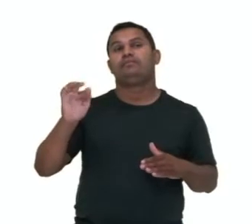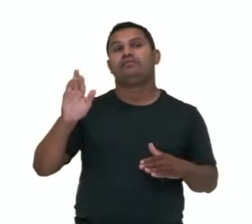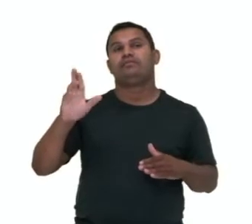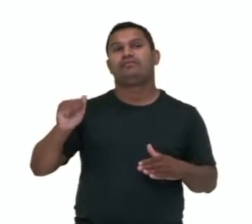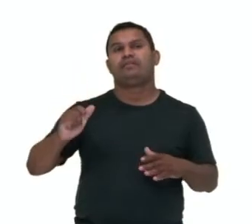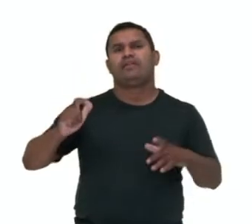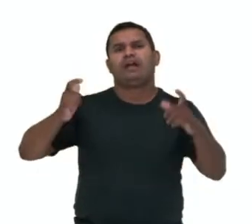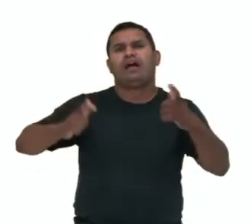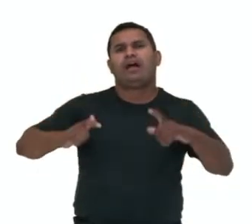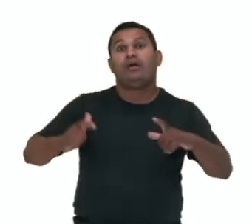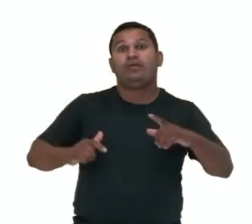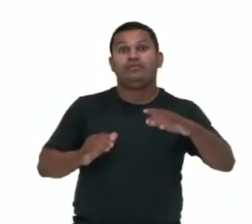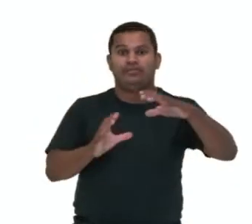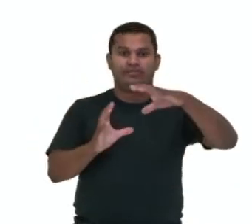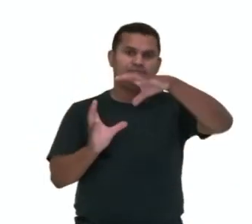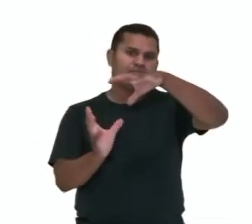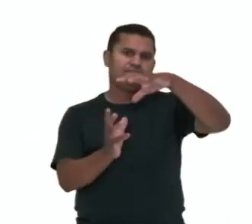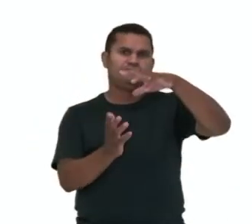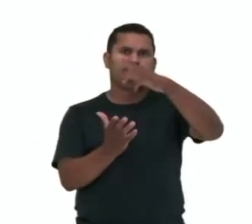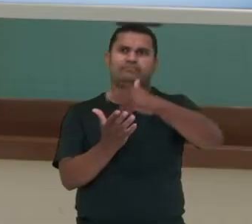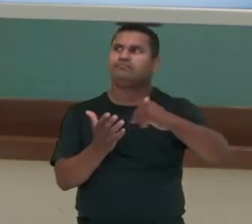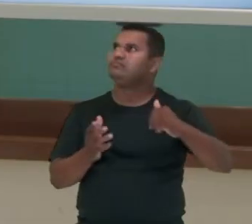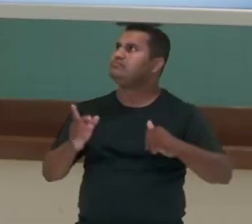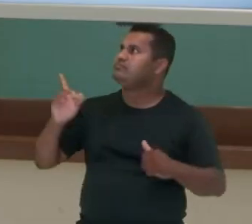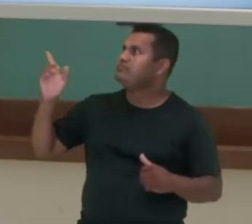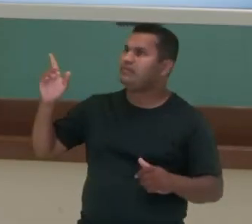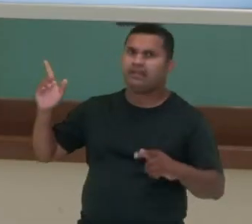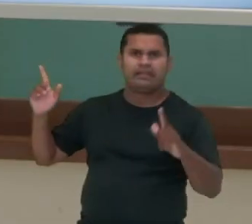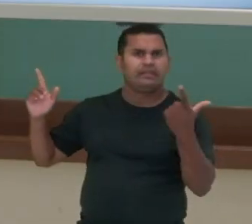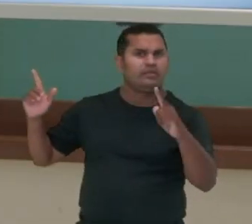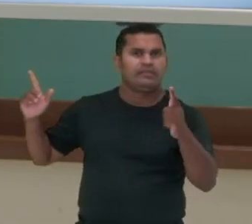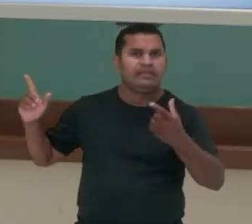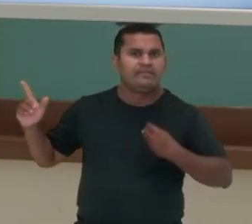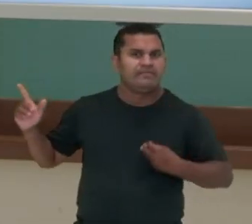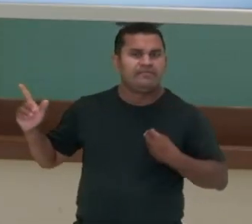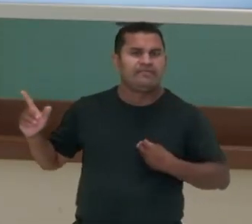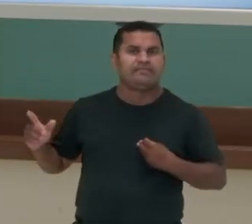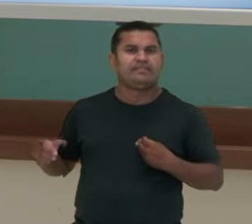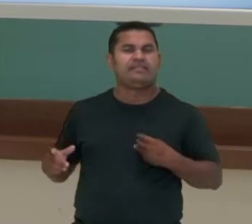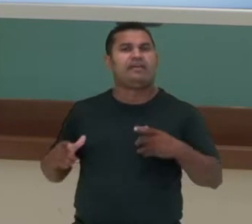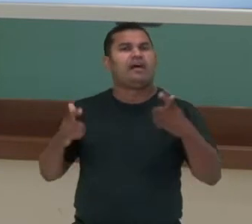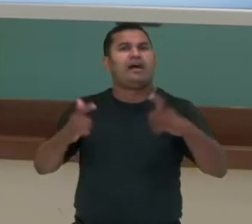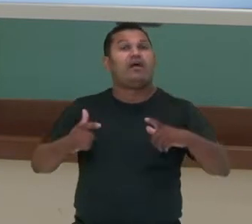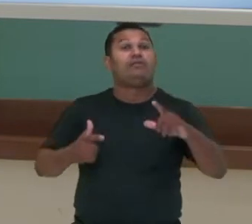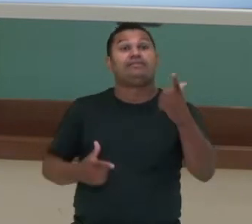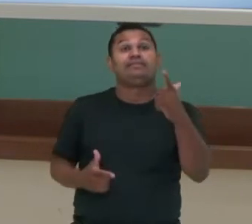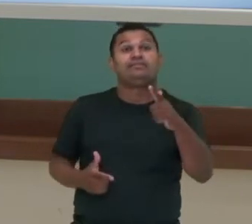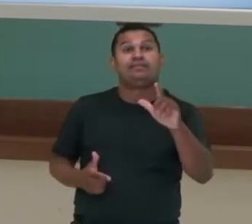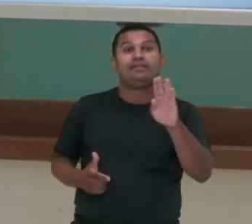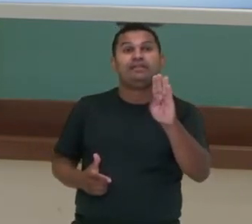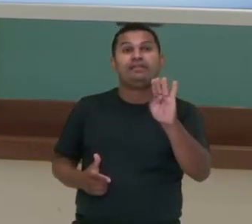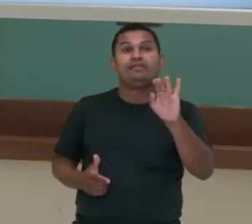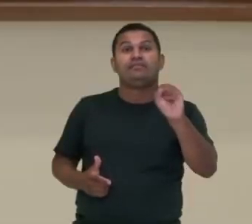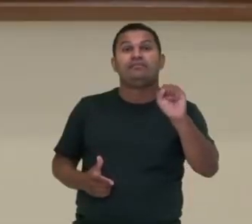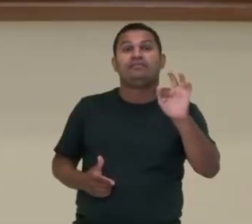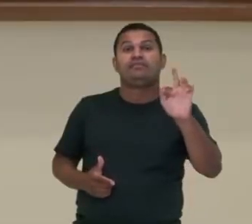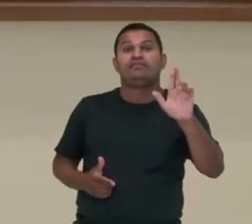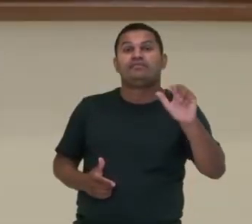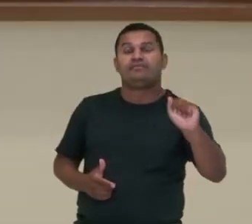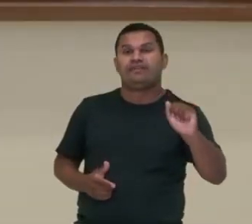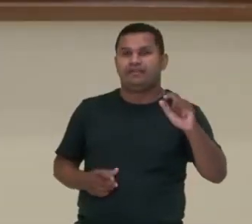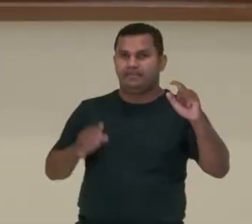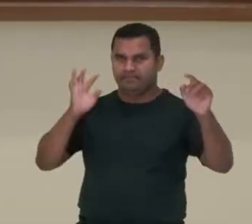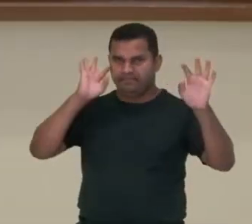você acha que não há mais vida no planeta? Onde não há mais biosfera? Então vamos pensar